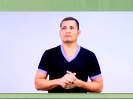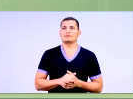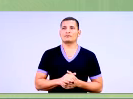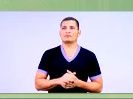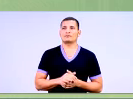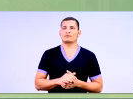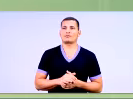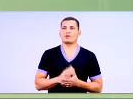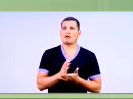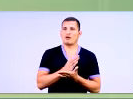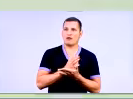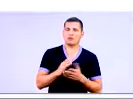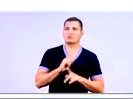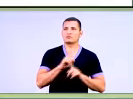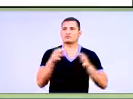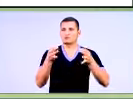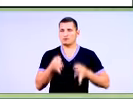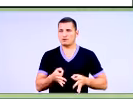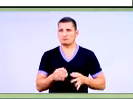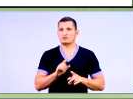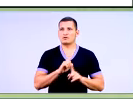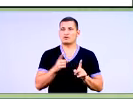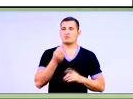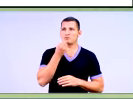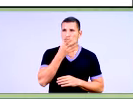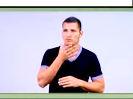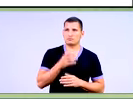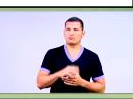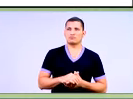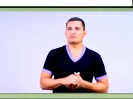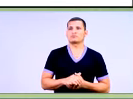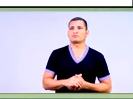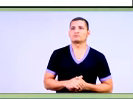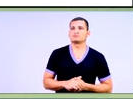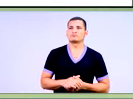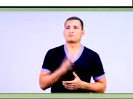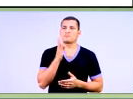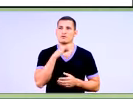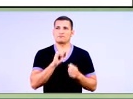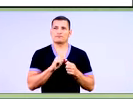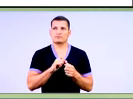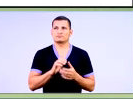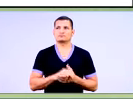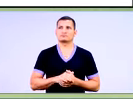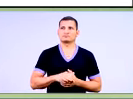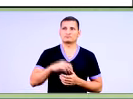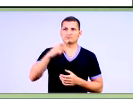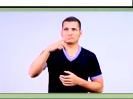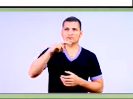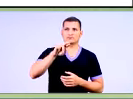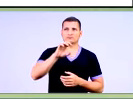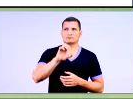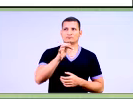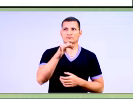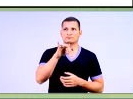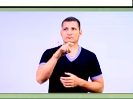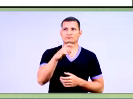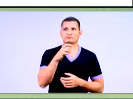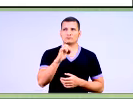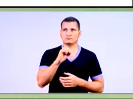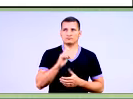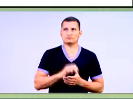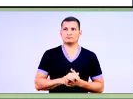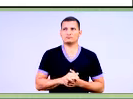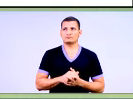mal feito, certo? O que mais? Prefixo ainda. Um prefixo útil para exagerar a ação